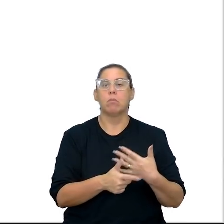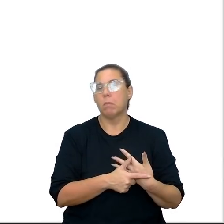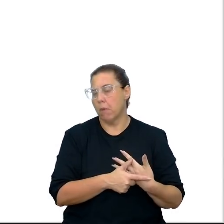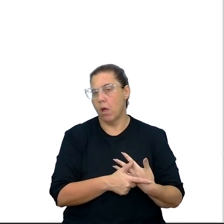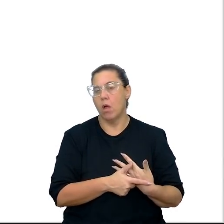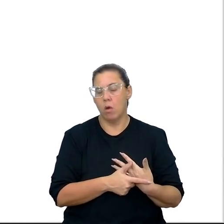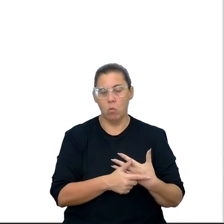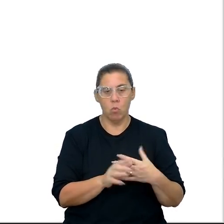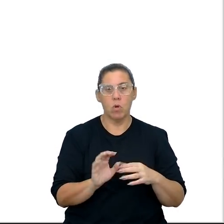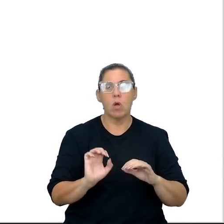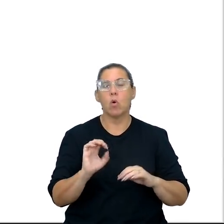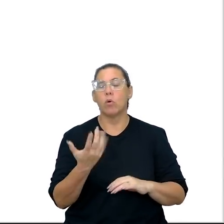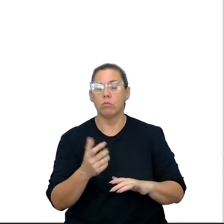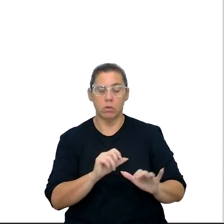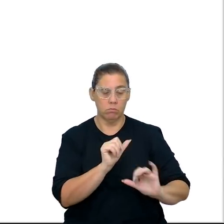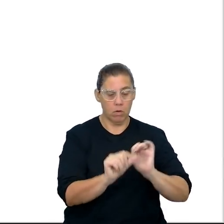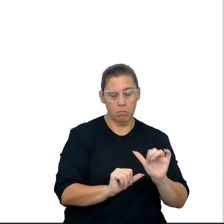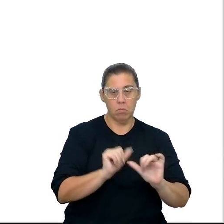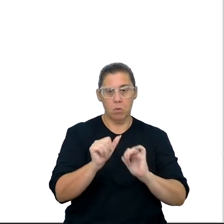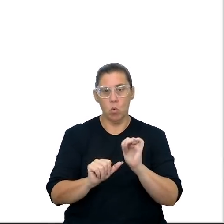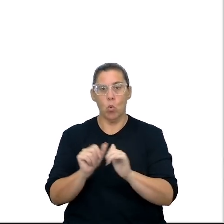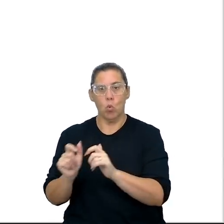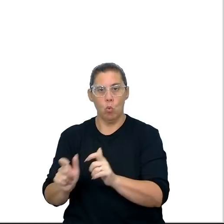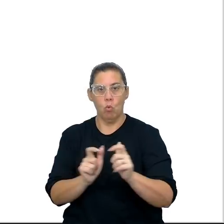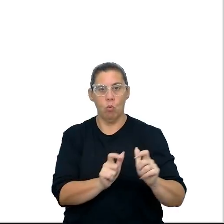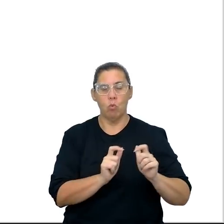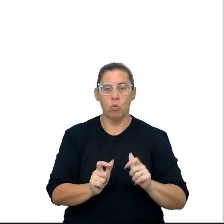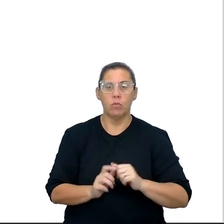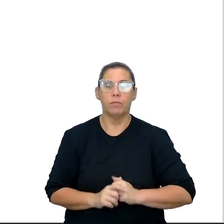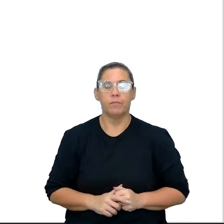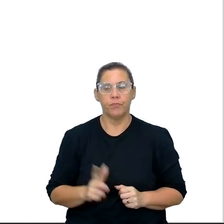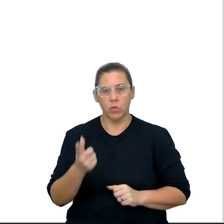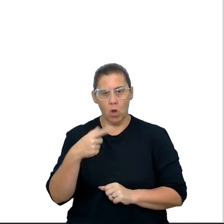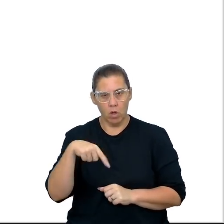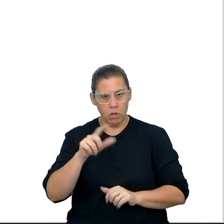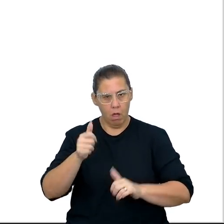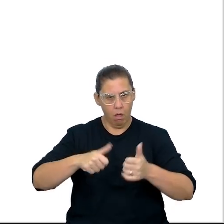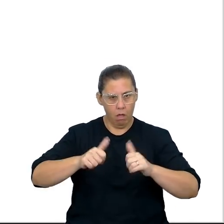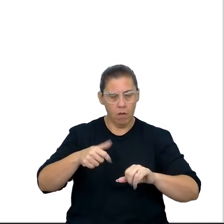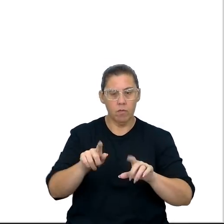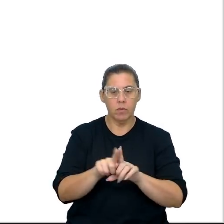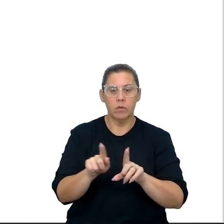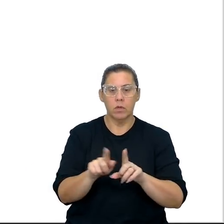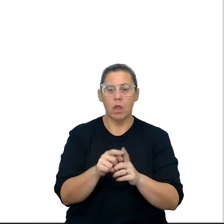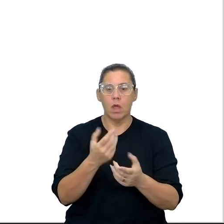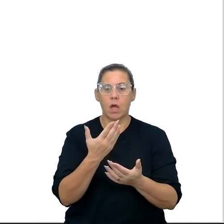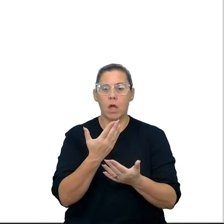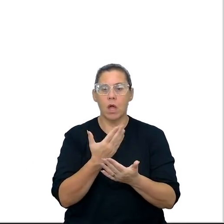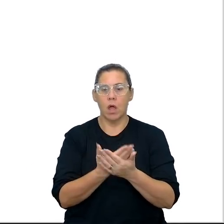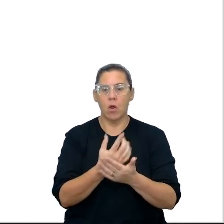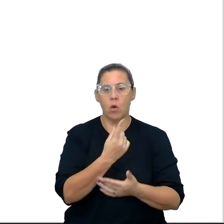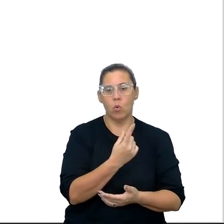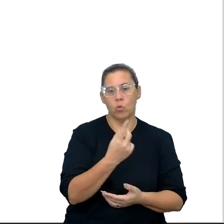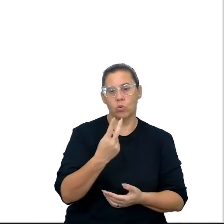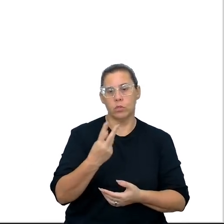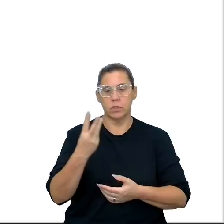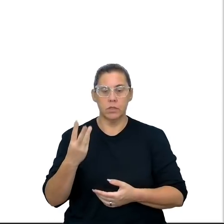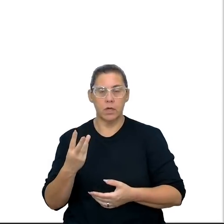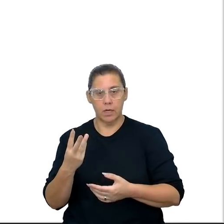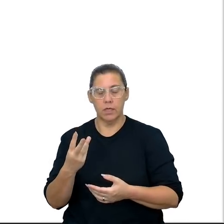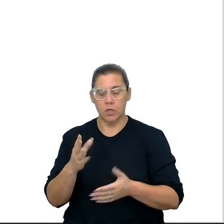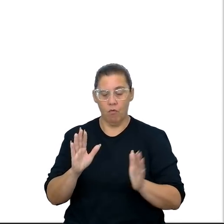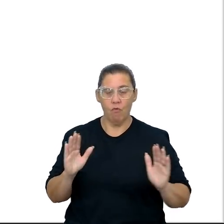quando ela muda de lugar. Nós analisamos também as aulas 1, 2 e 3, né, a gente focou mais